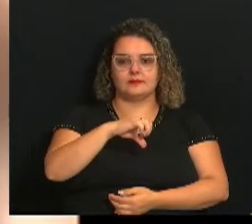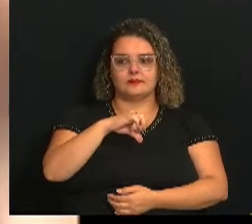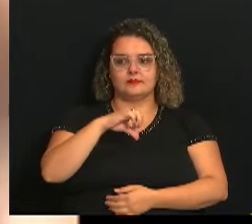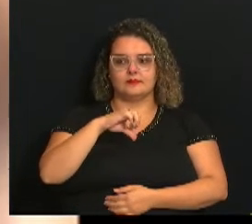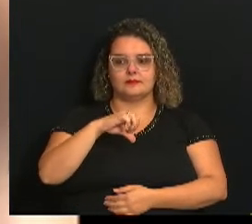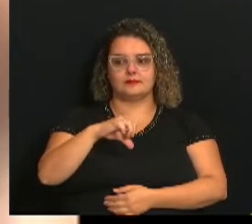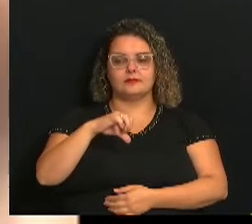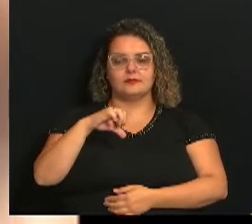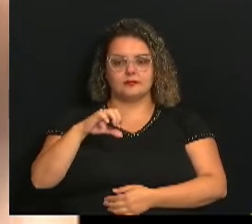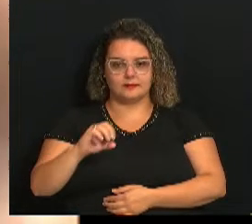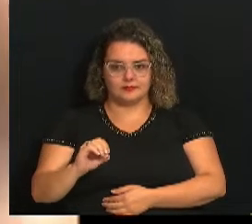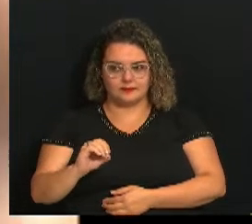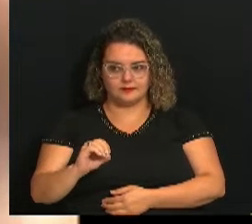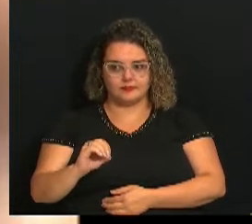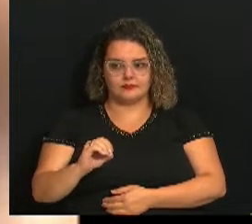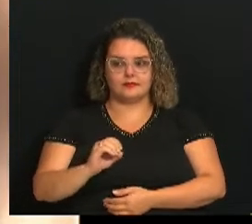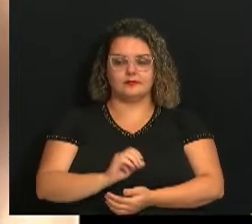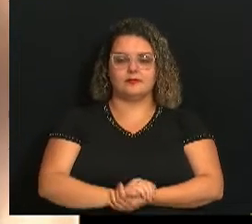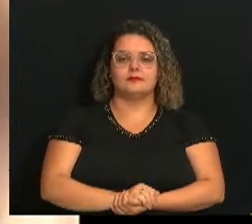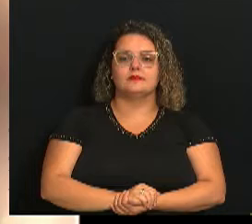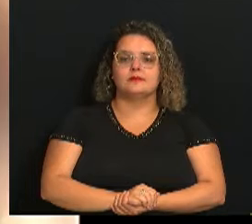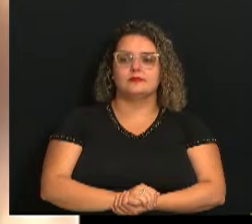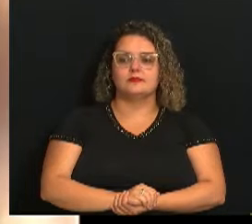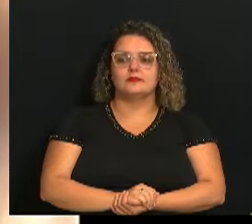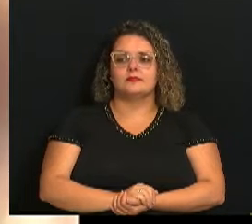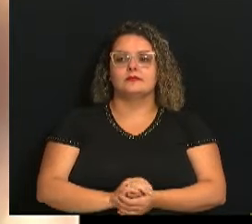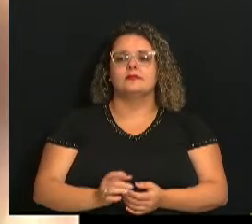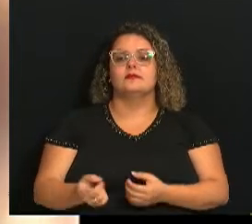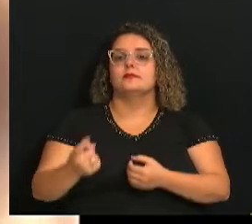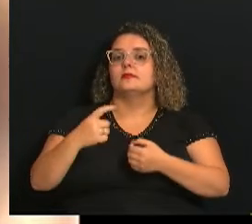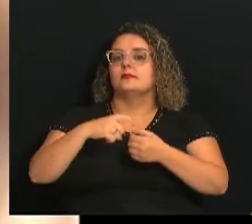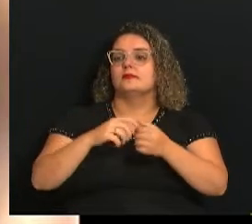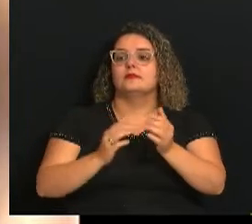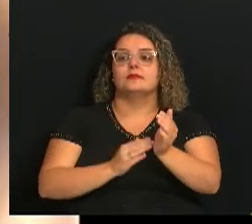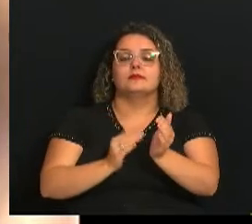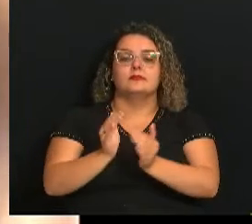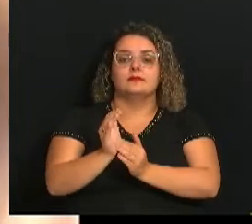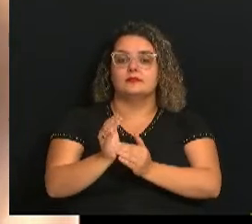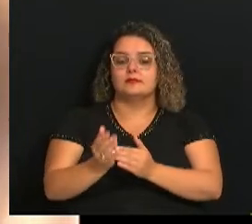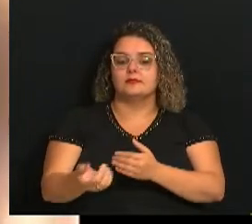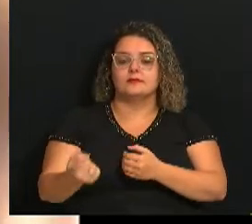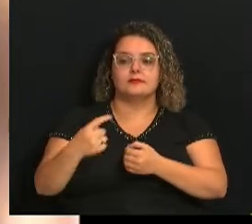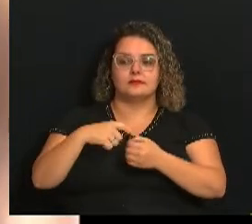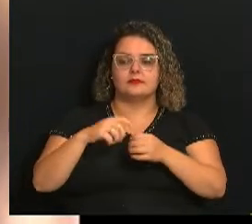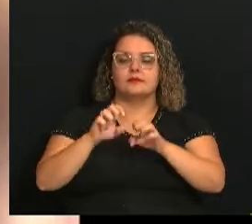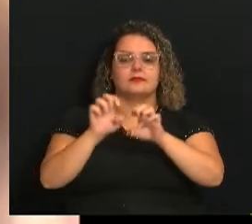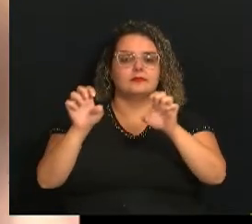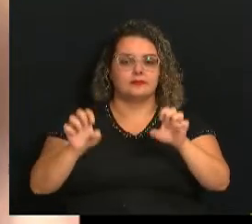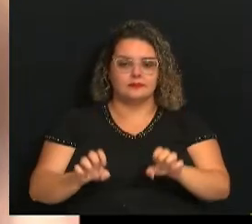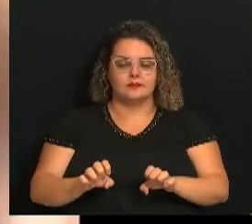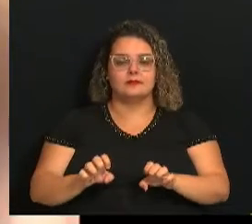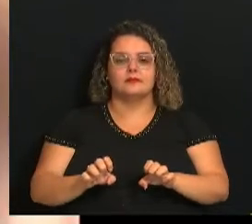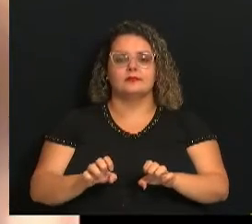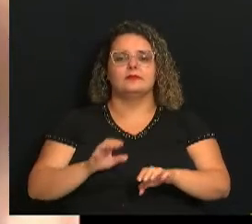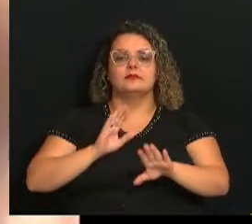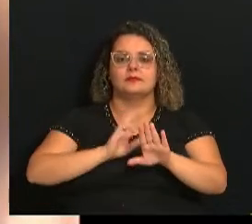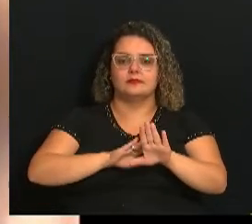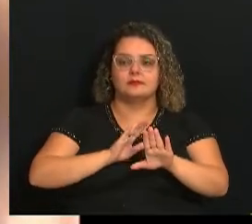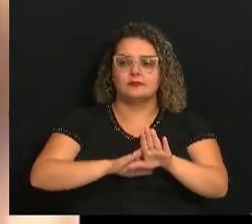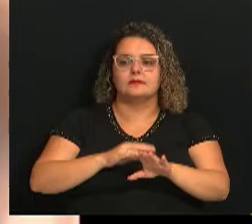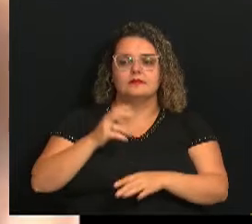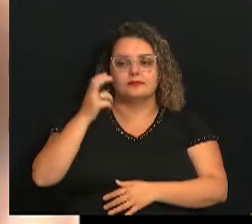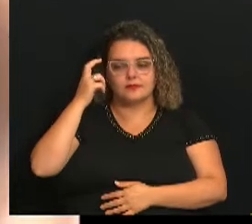1990, numa retomada dos concursos públicos, inclusive numa retomada da própria estruturação da ação cultural